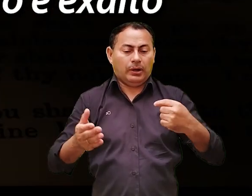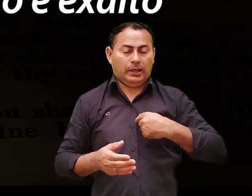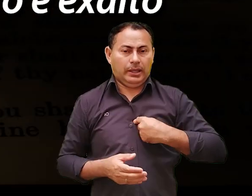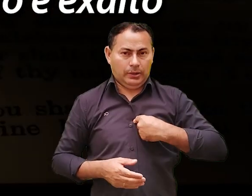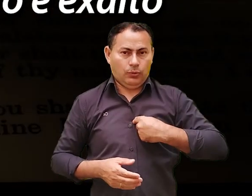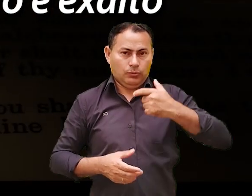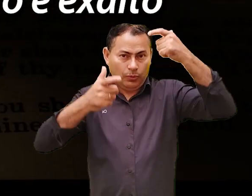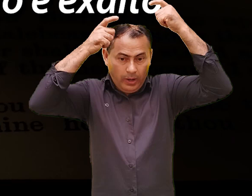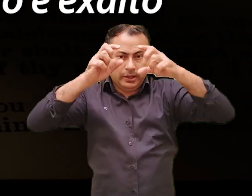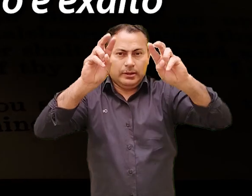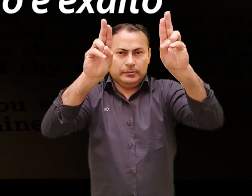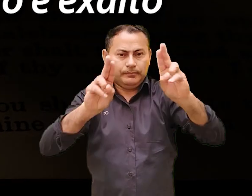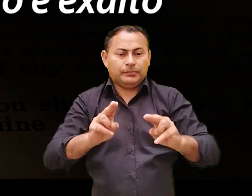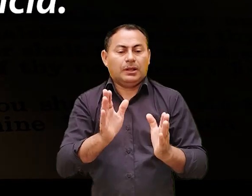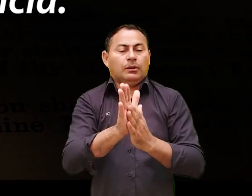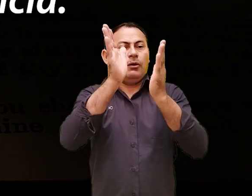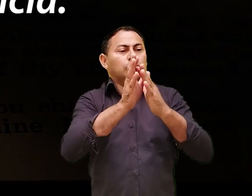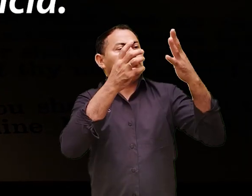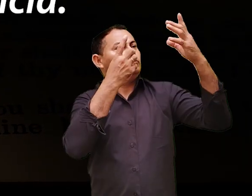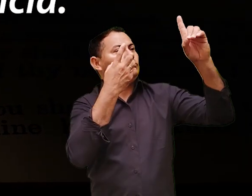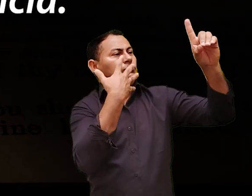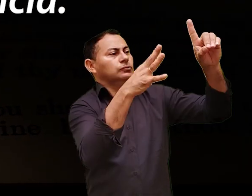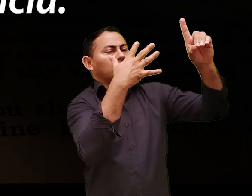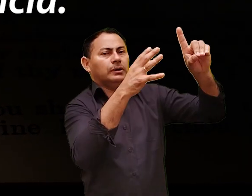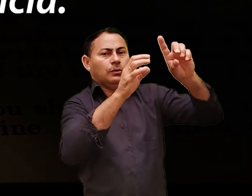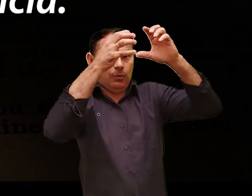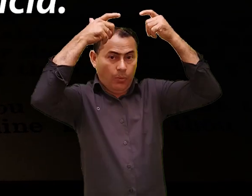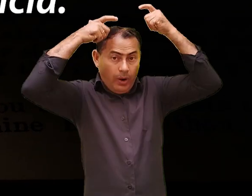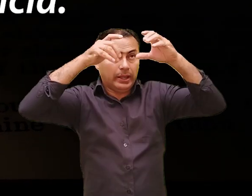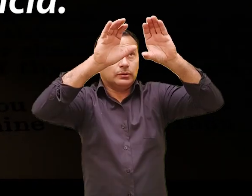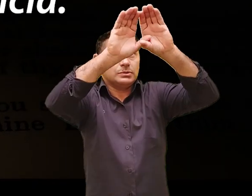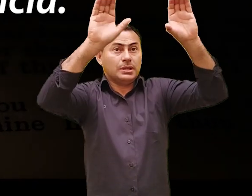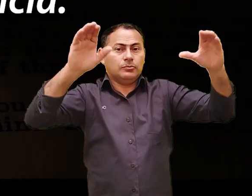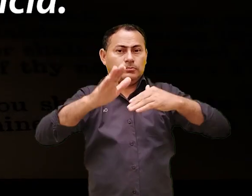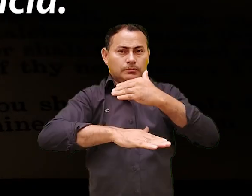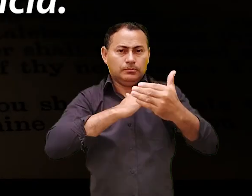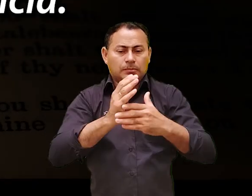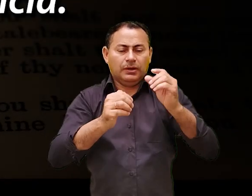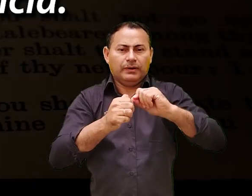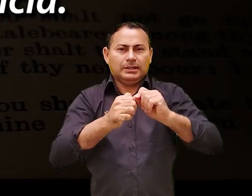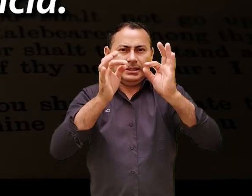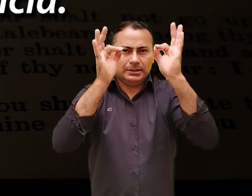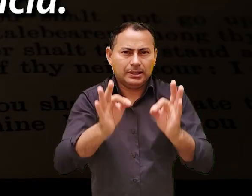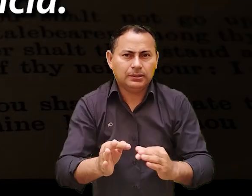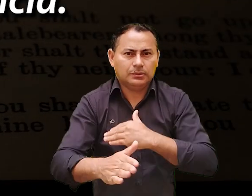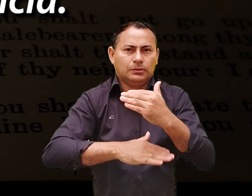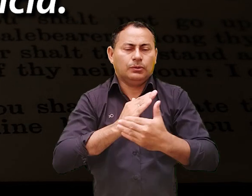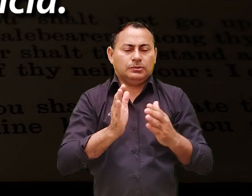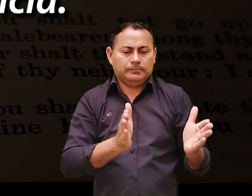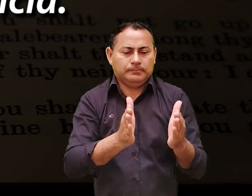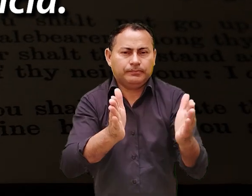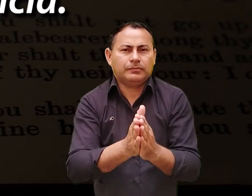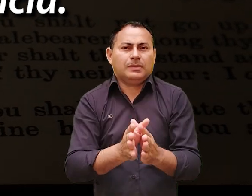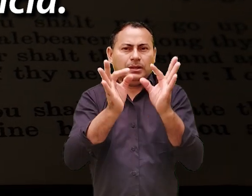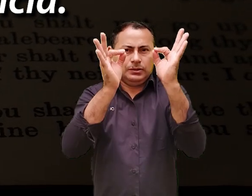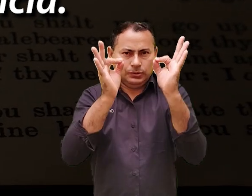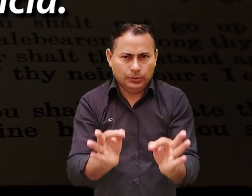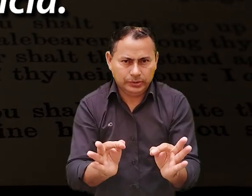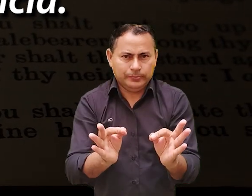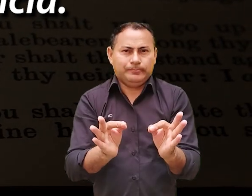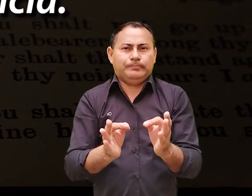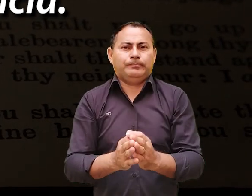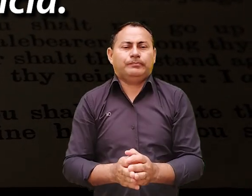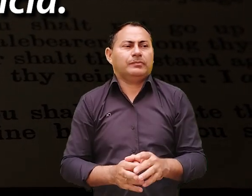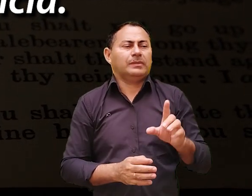eu, Nabucodonosor, louvo, exalto e glorifico o Rei dos céus, porque tudo o que ele faz é certo e todos os seus caminhos são